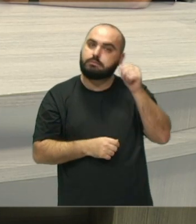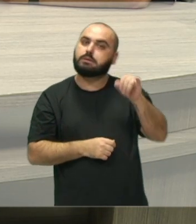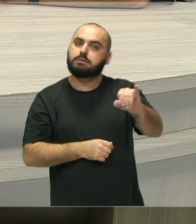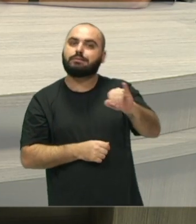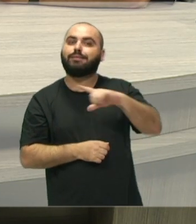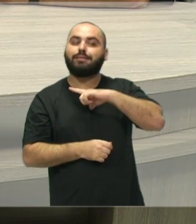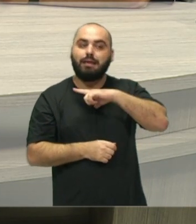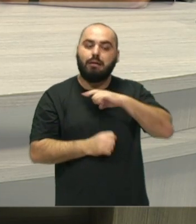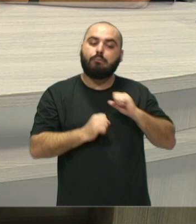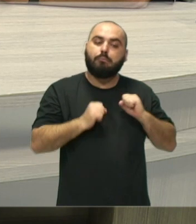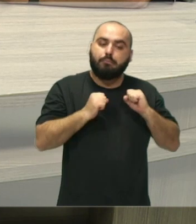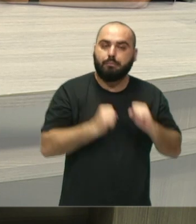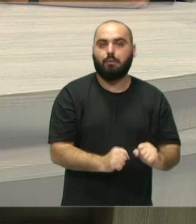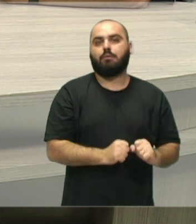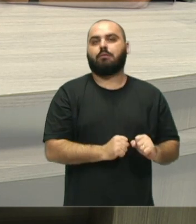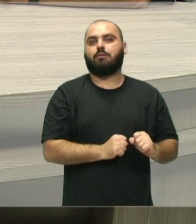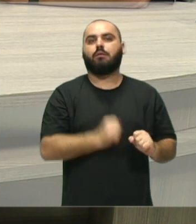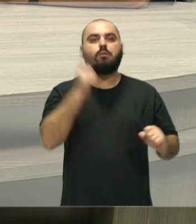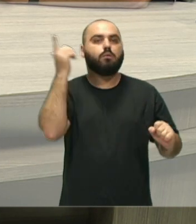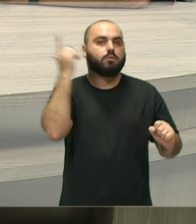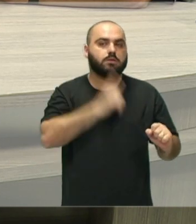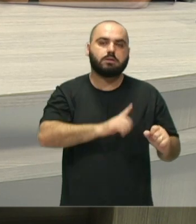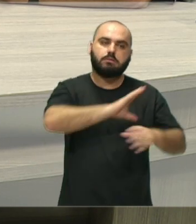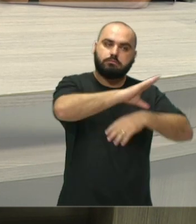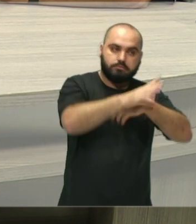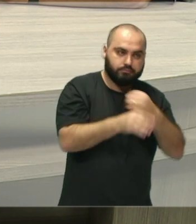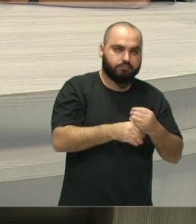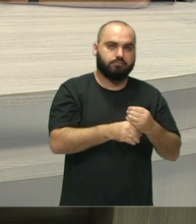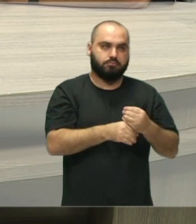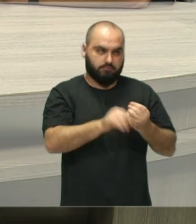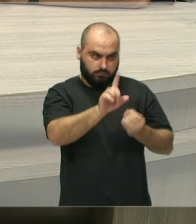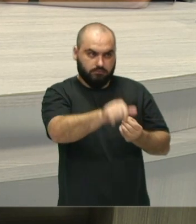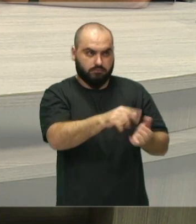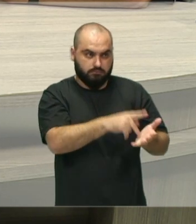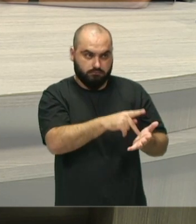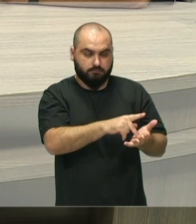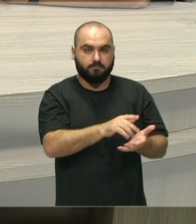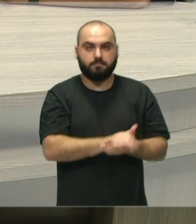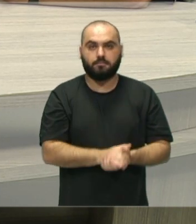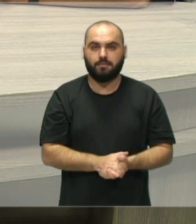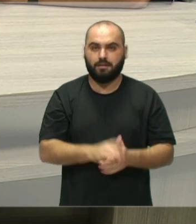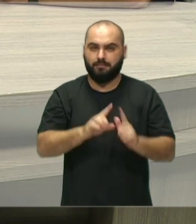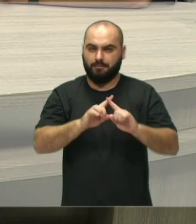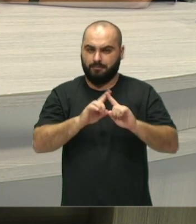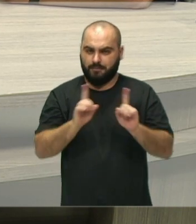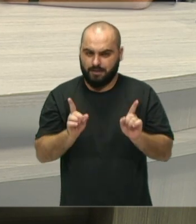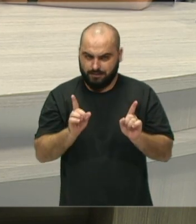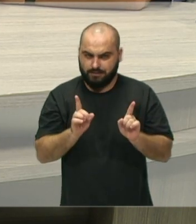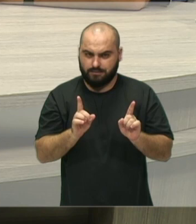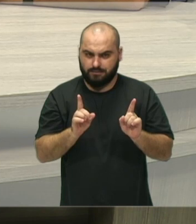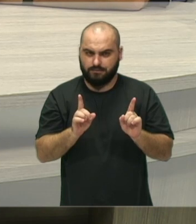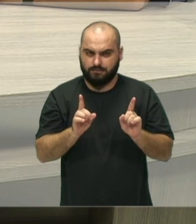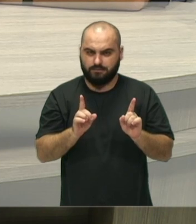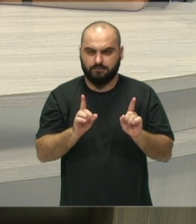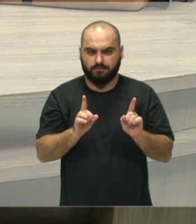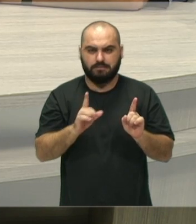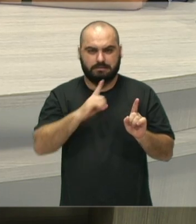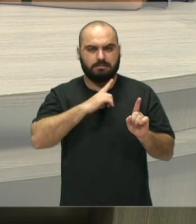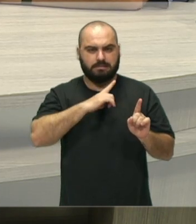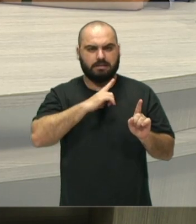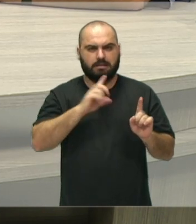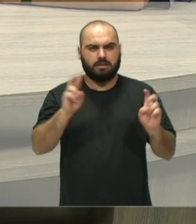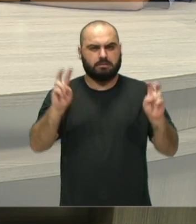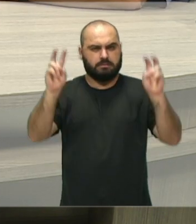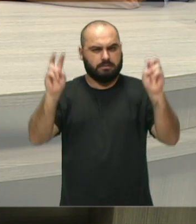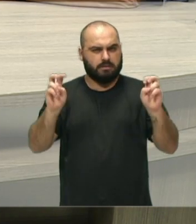essa possibilidade de fazer uma integração. Só que antes da gente, até como é bastante